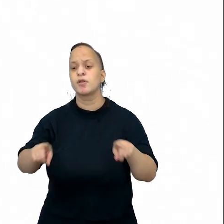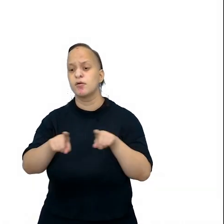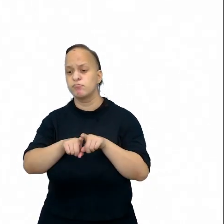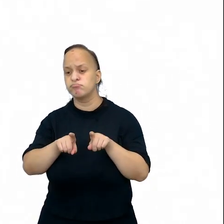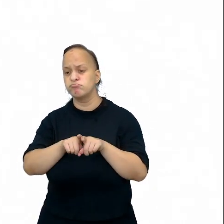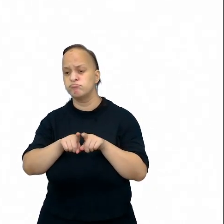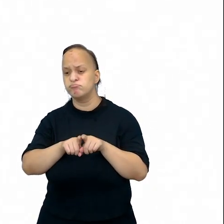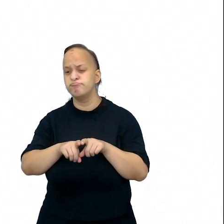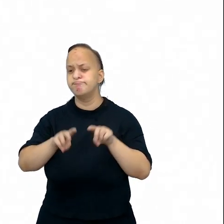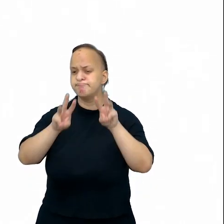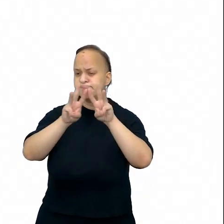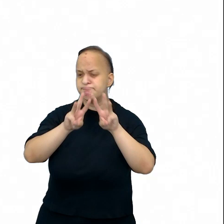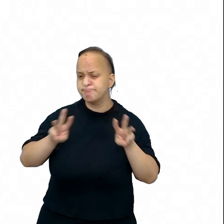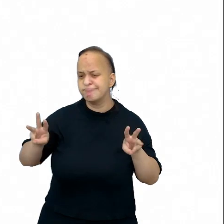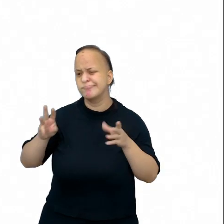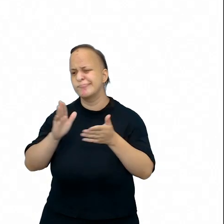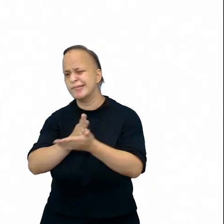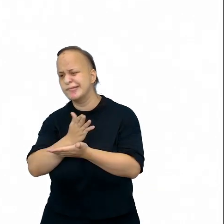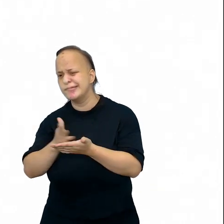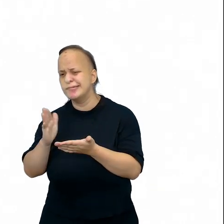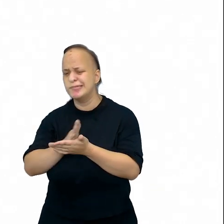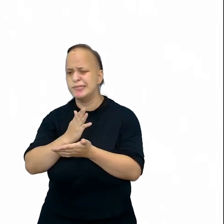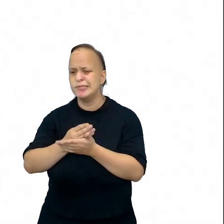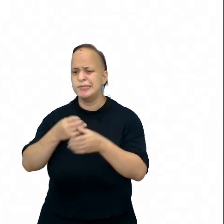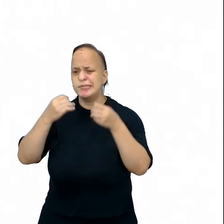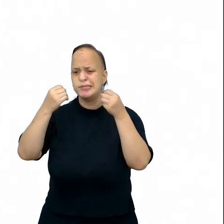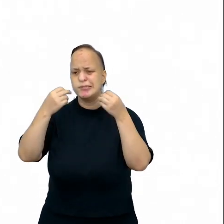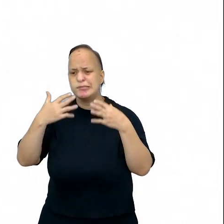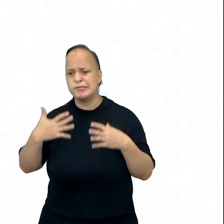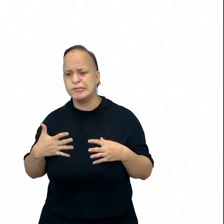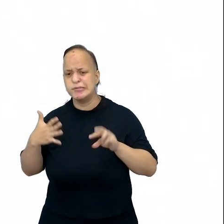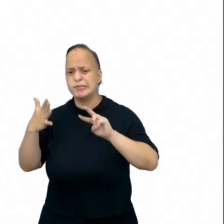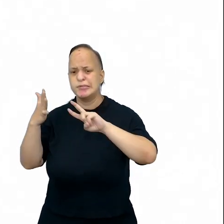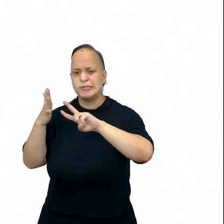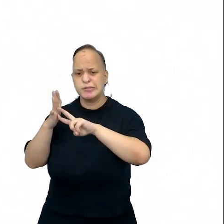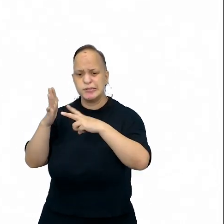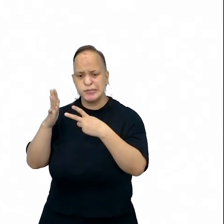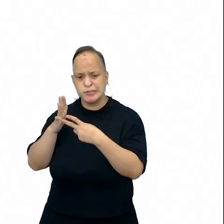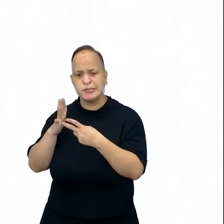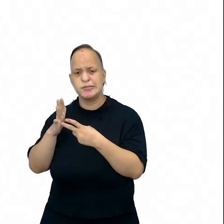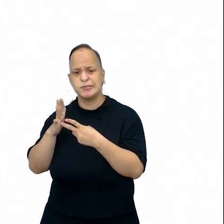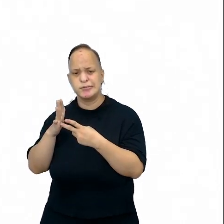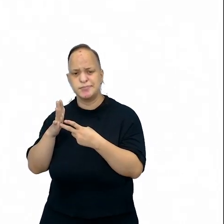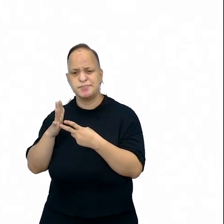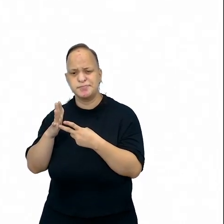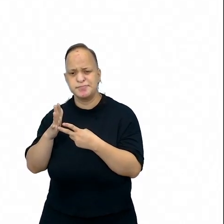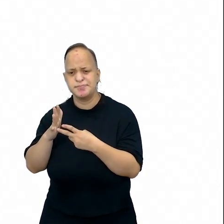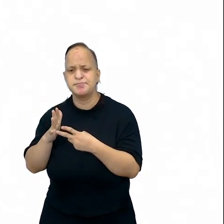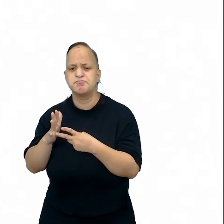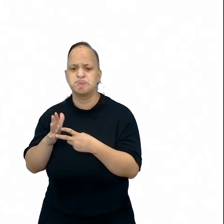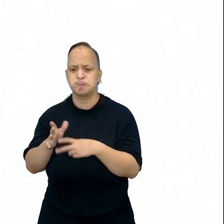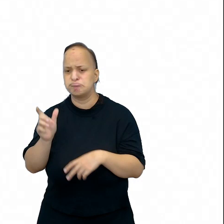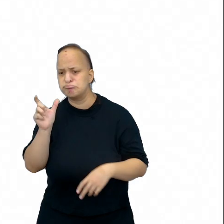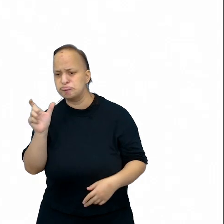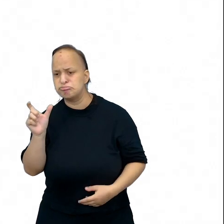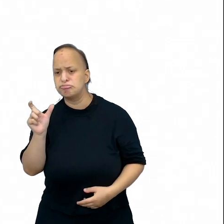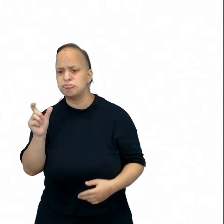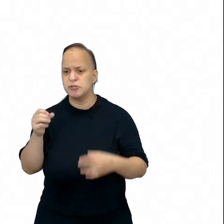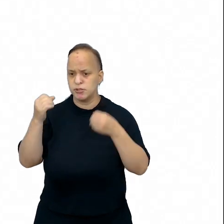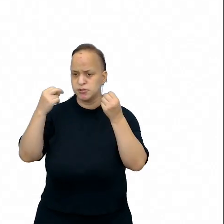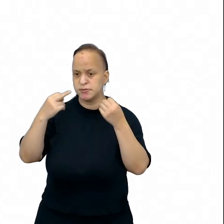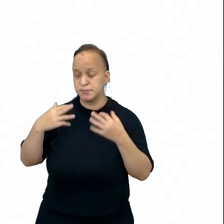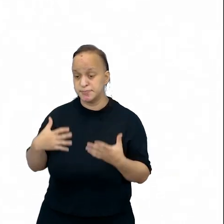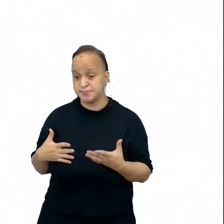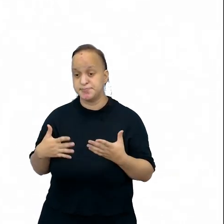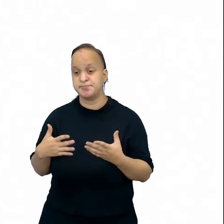alguns sites, né, que explicam sobre esse significado do termo griot. É possível também que se